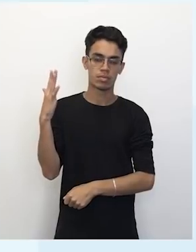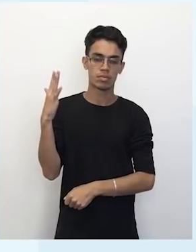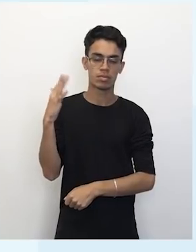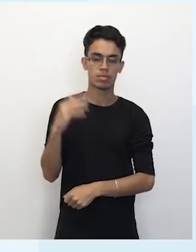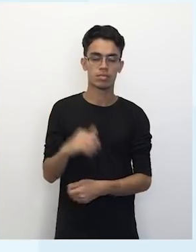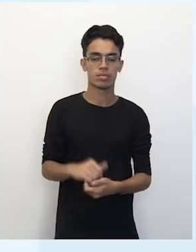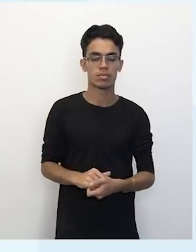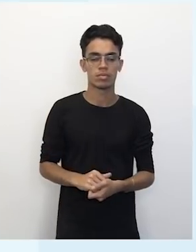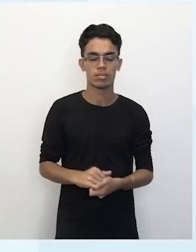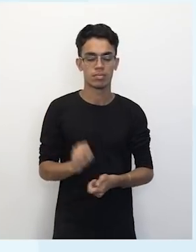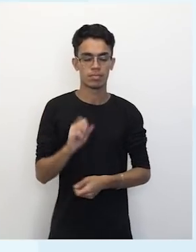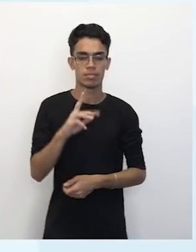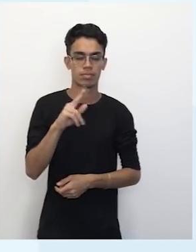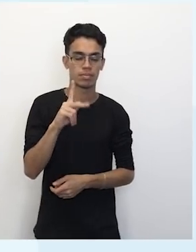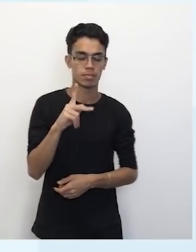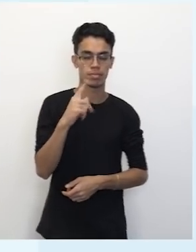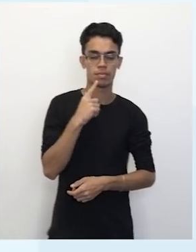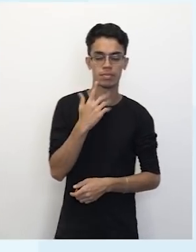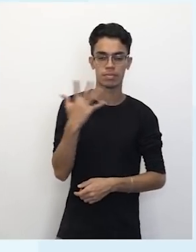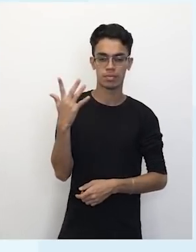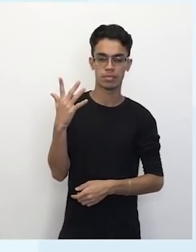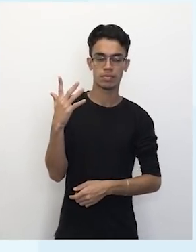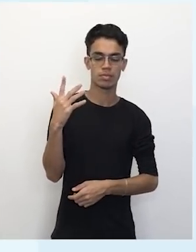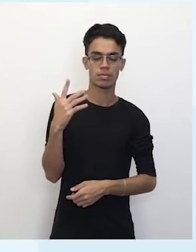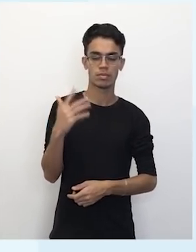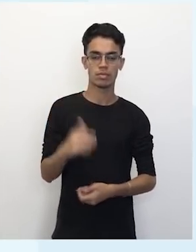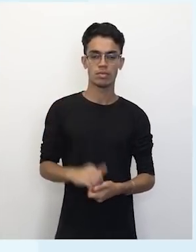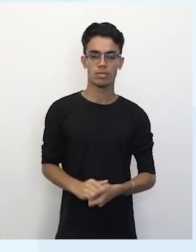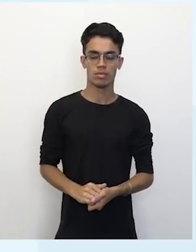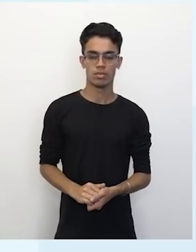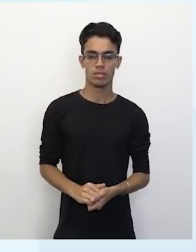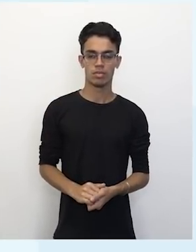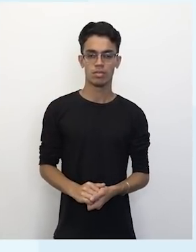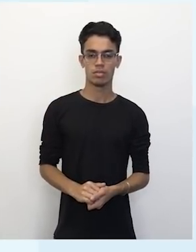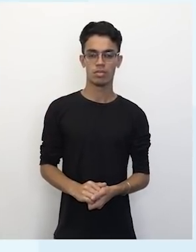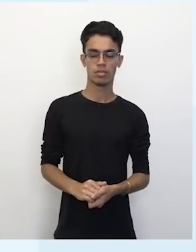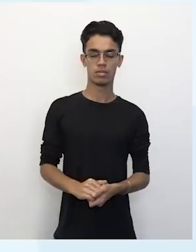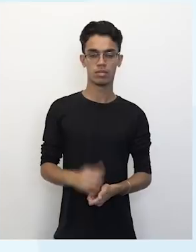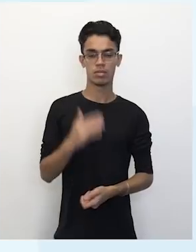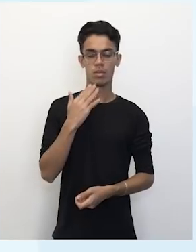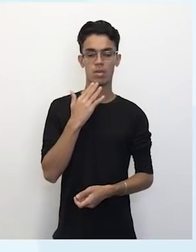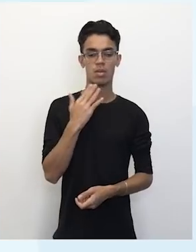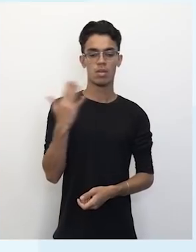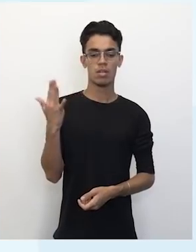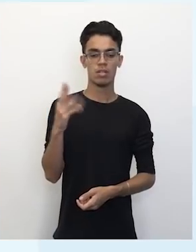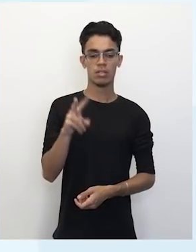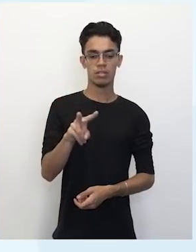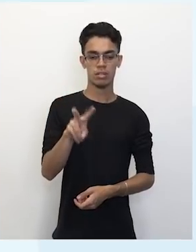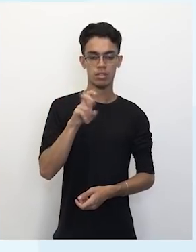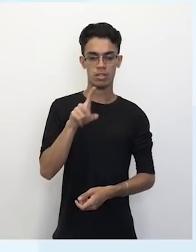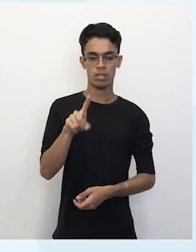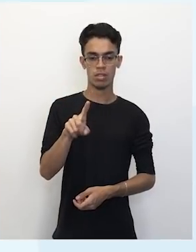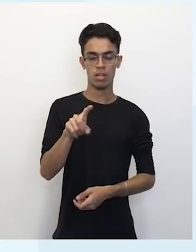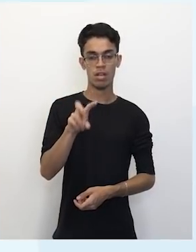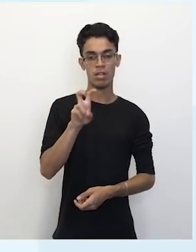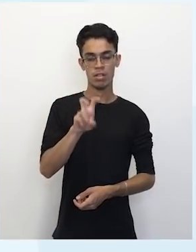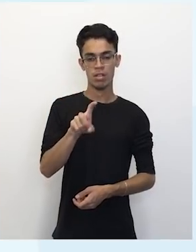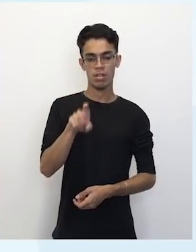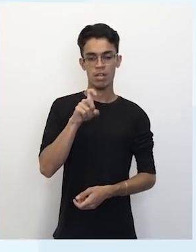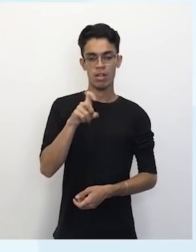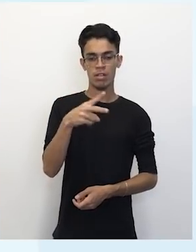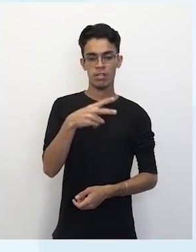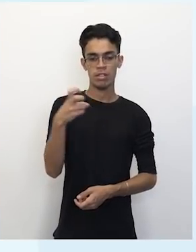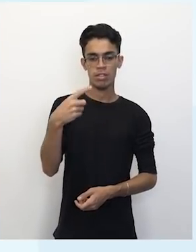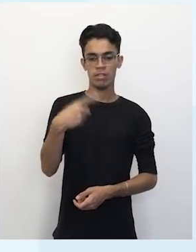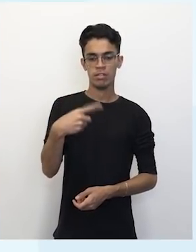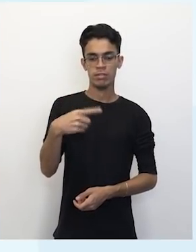colocar ele aqui embaixo, tá bom? Isso aqui não pode aparecer de novo, tá bom? E aí ficou assim, ó, 5x igual a menos 9.